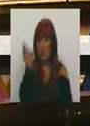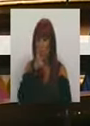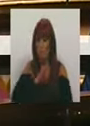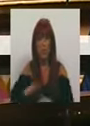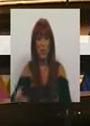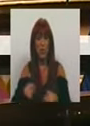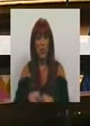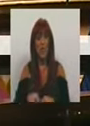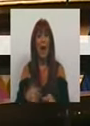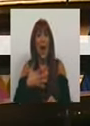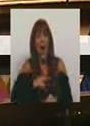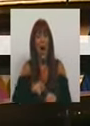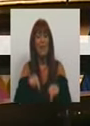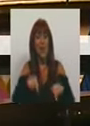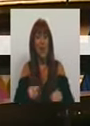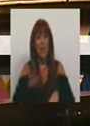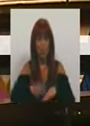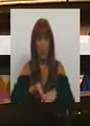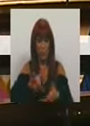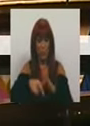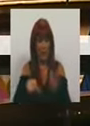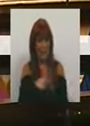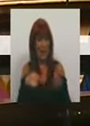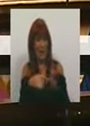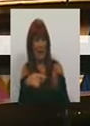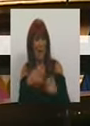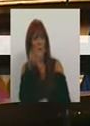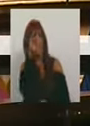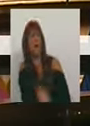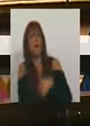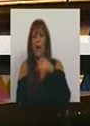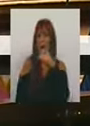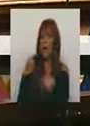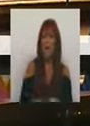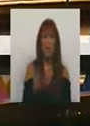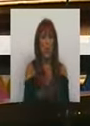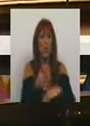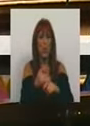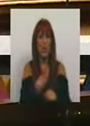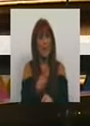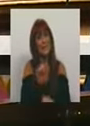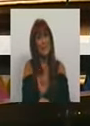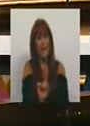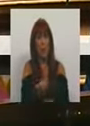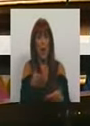execução, pretendendo-se assim, com este projeto de lei, ultrapassar os agentes do